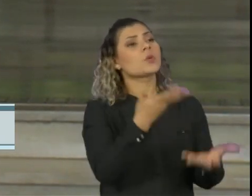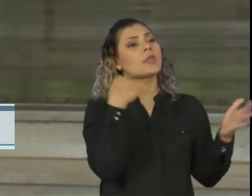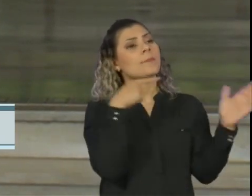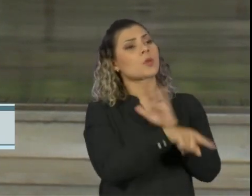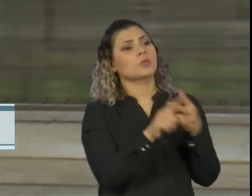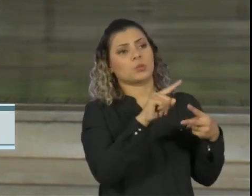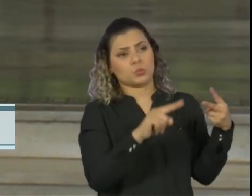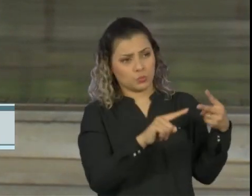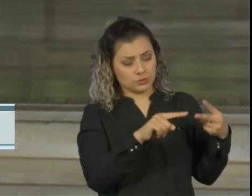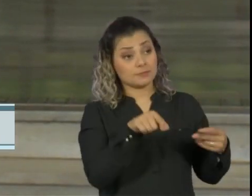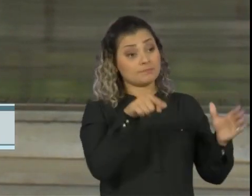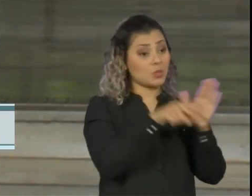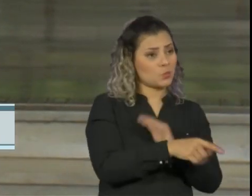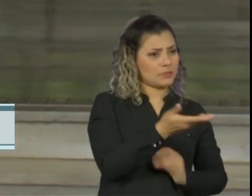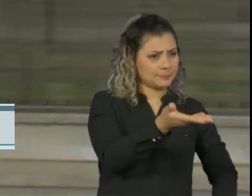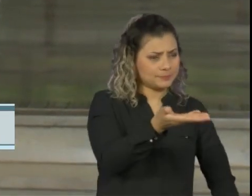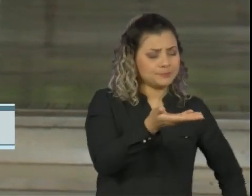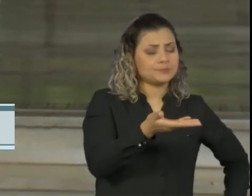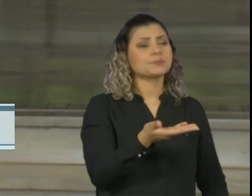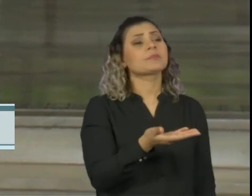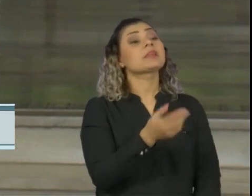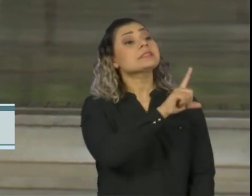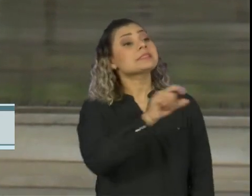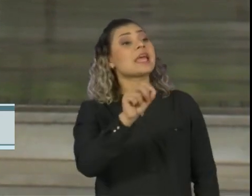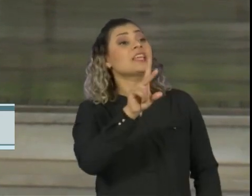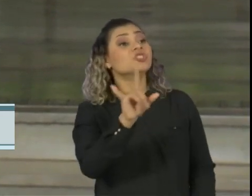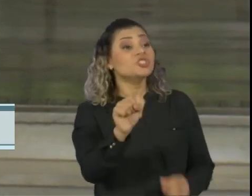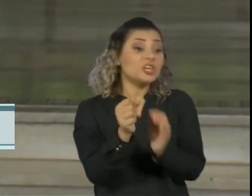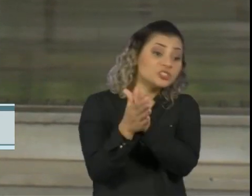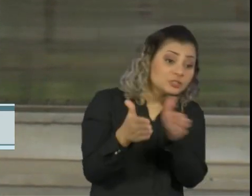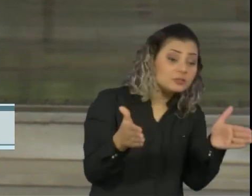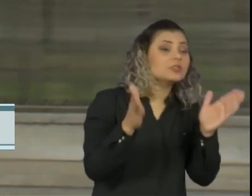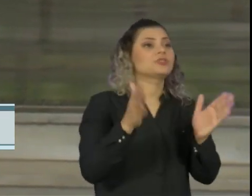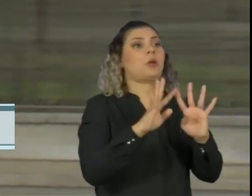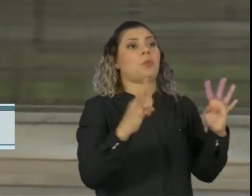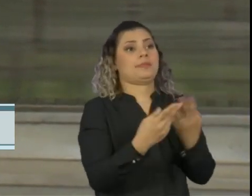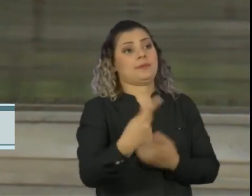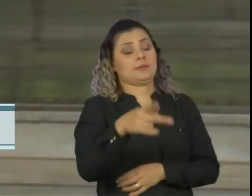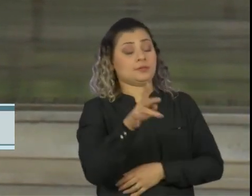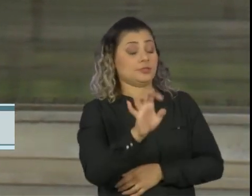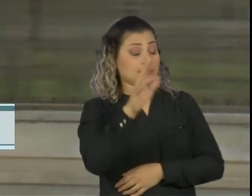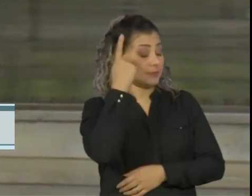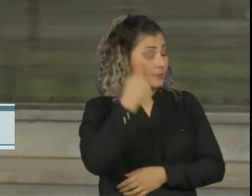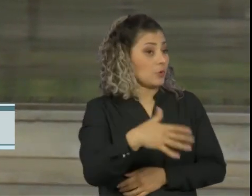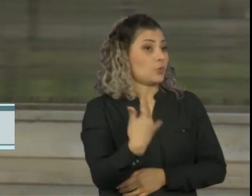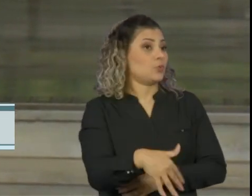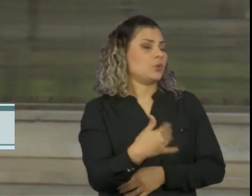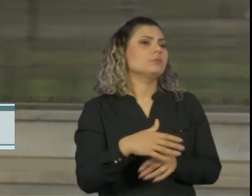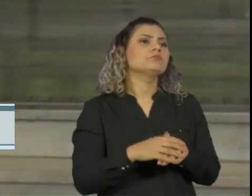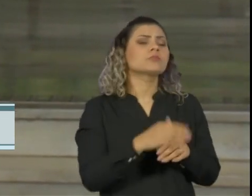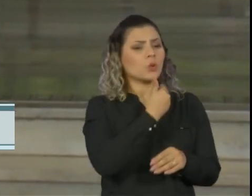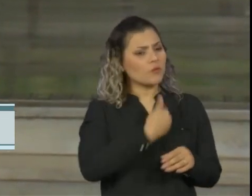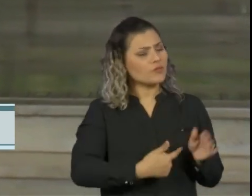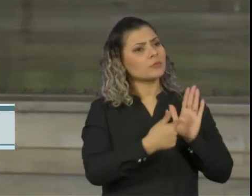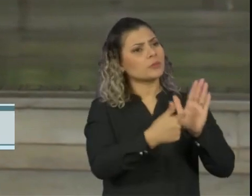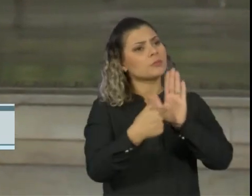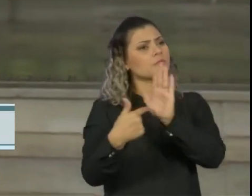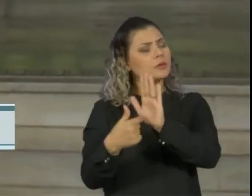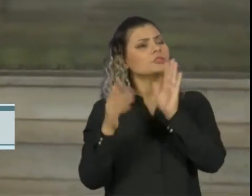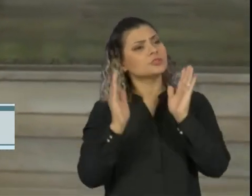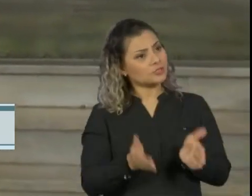perguntas. Primeira para o senhor, 100 dias de quarentena em São Paulo, né? O governo está apresentando números que mostram aí